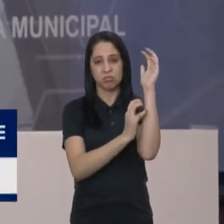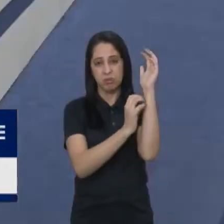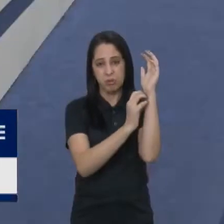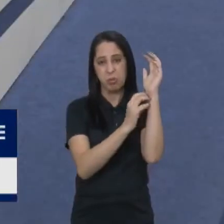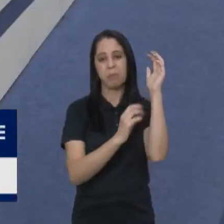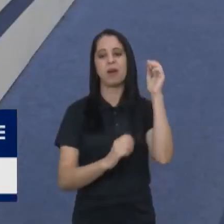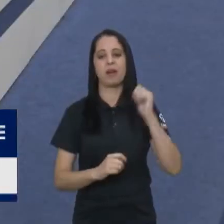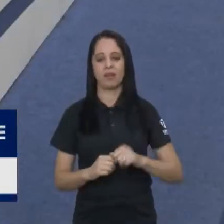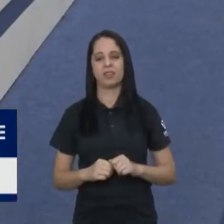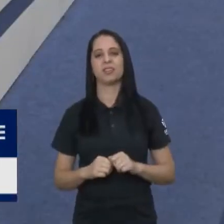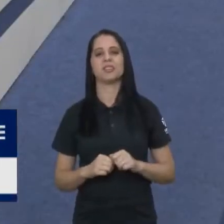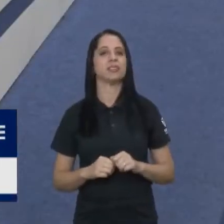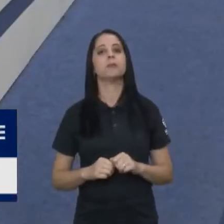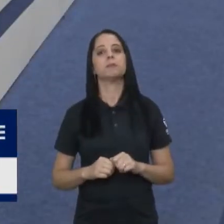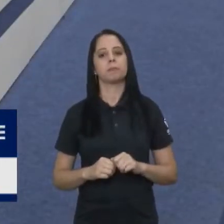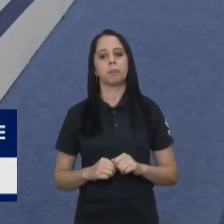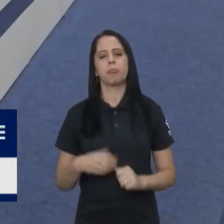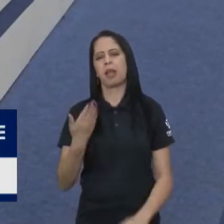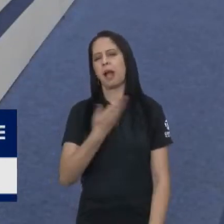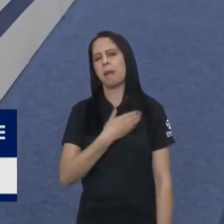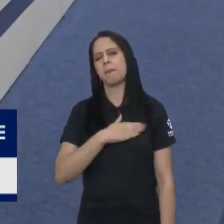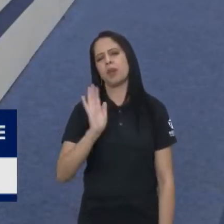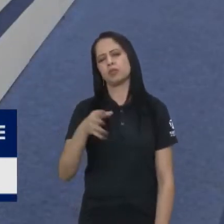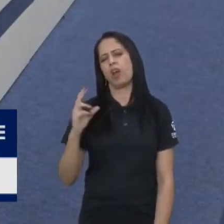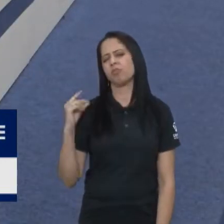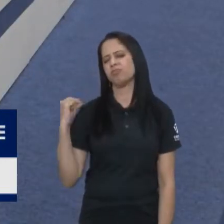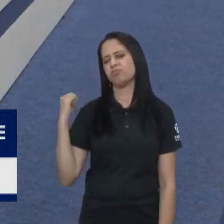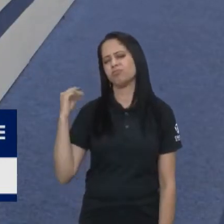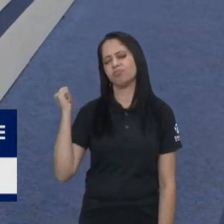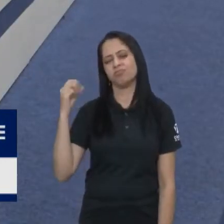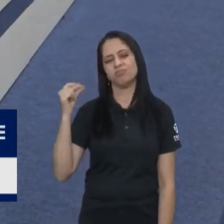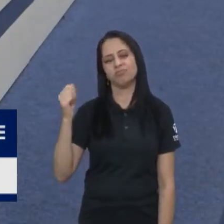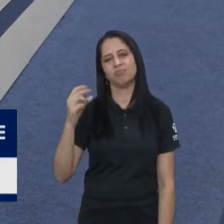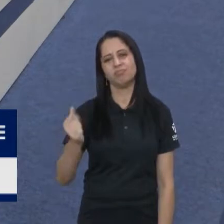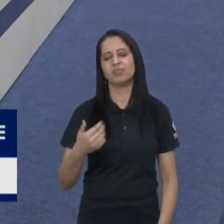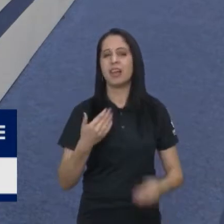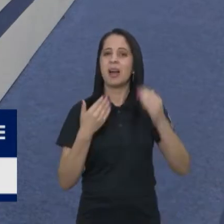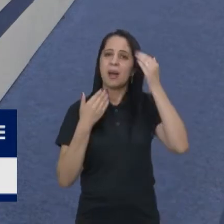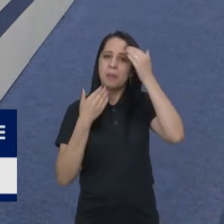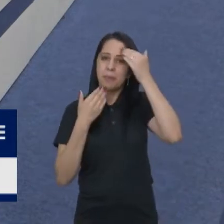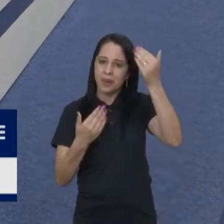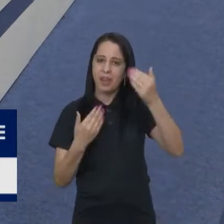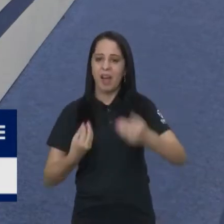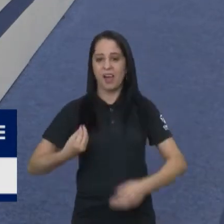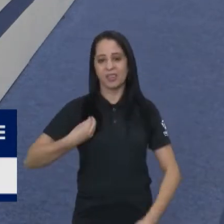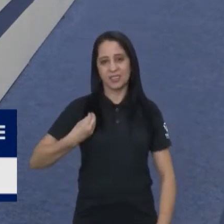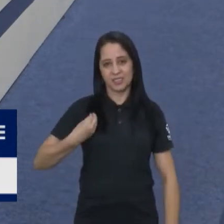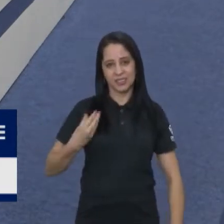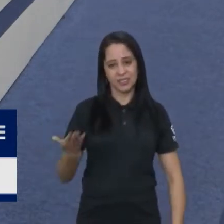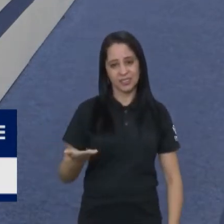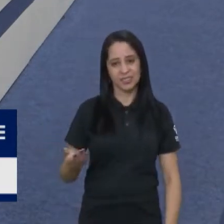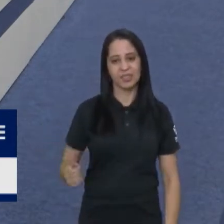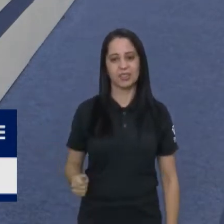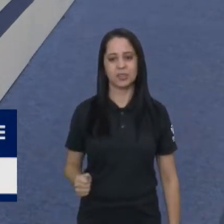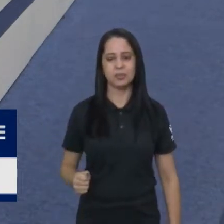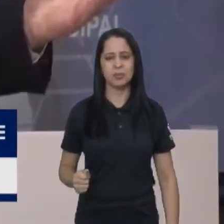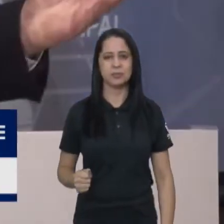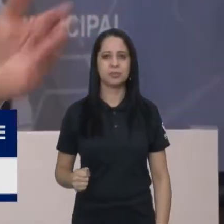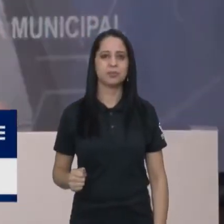amigo também de longa data, e muito obrigado pela presença. E o senhor Délvio, o